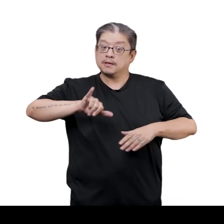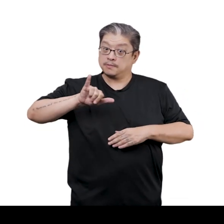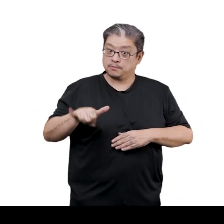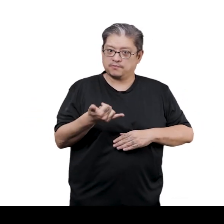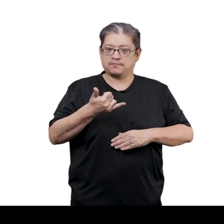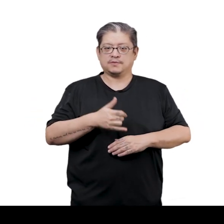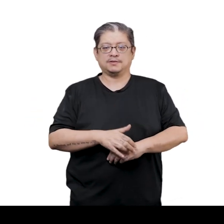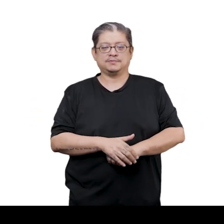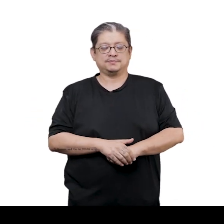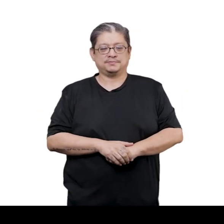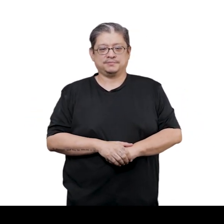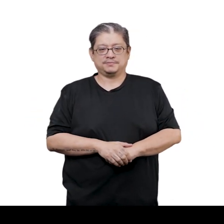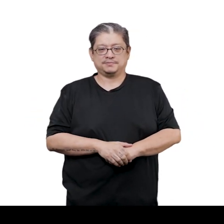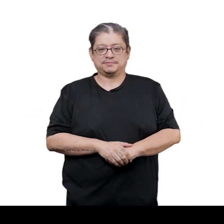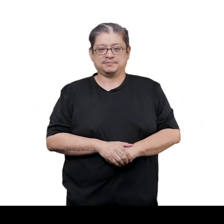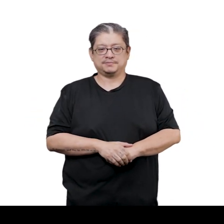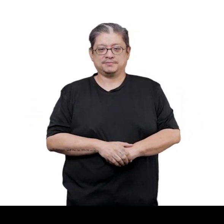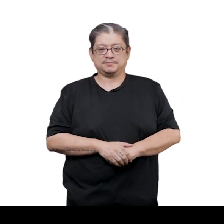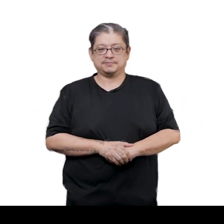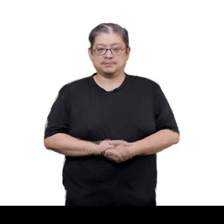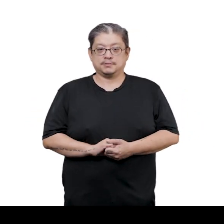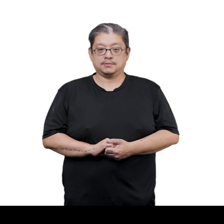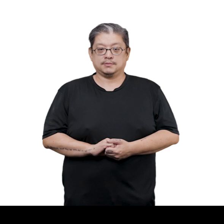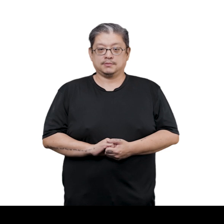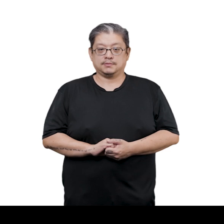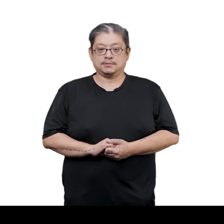inusitadas. Aproveite!